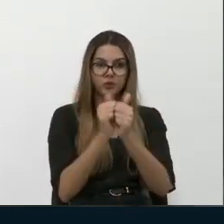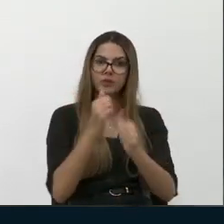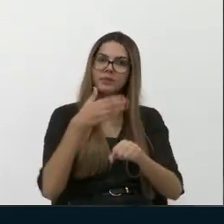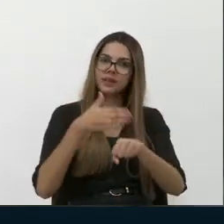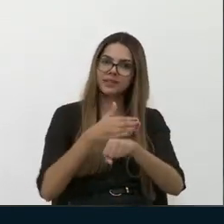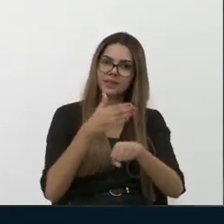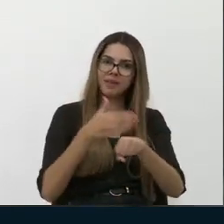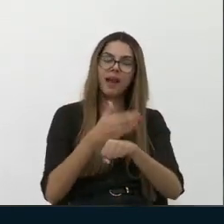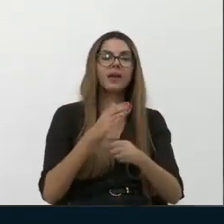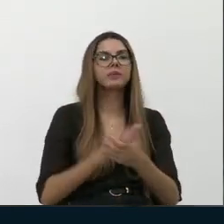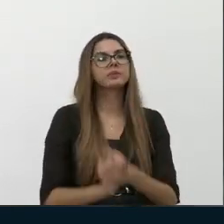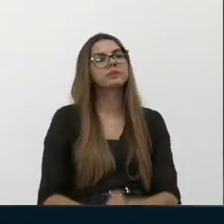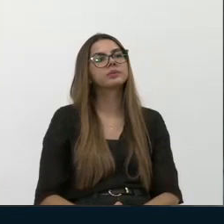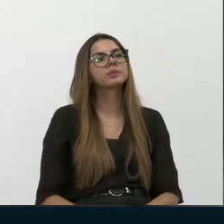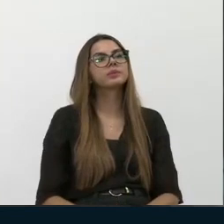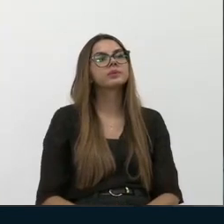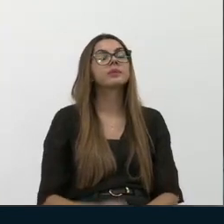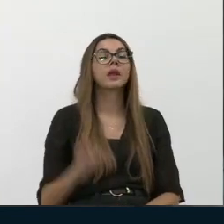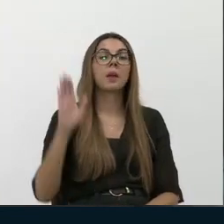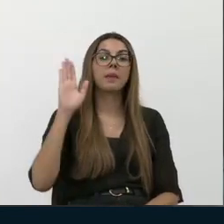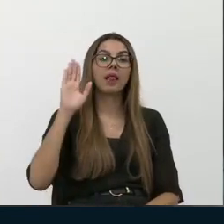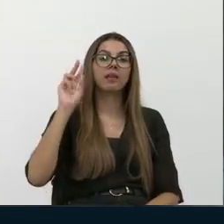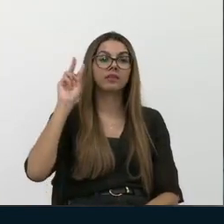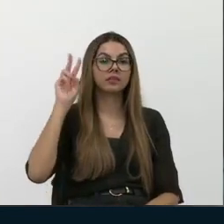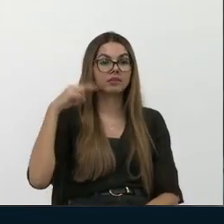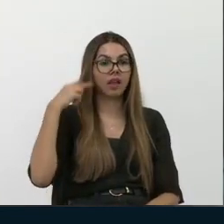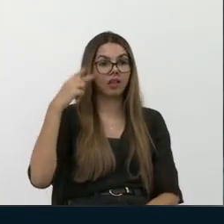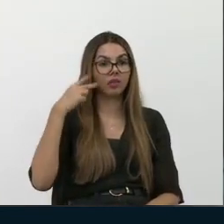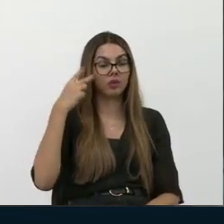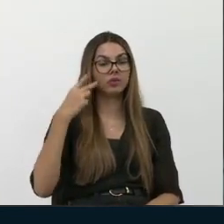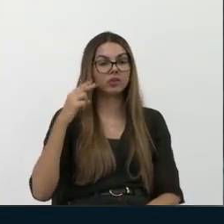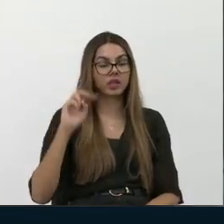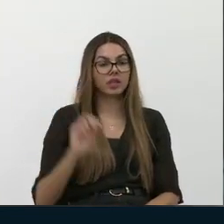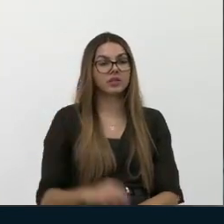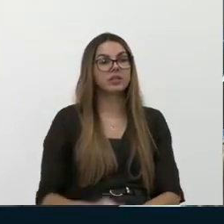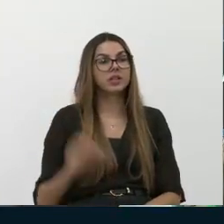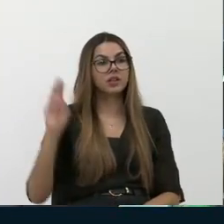vereadora. Com a palavra, vereador Geleia Protetor.